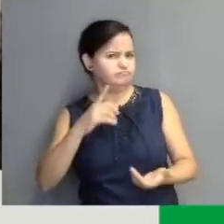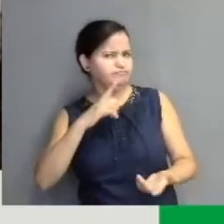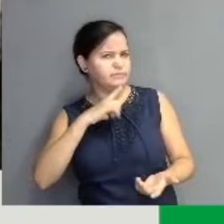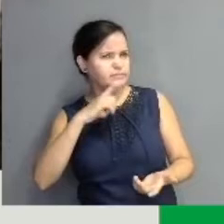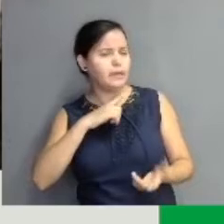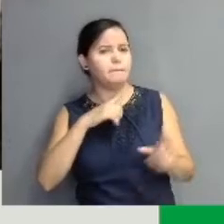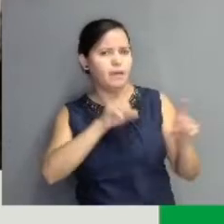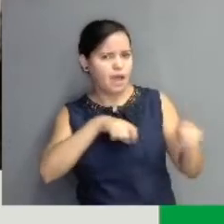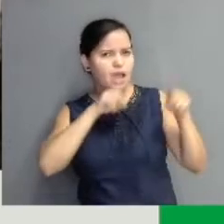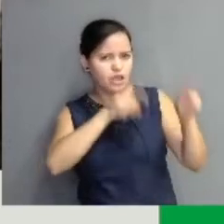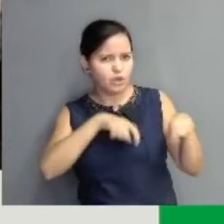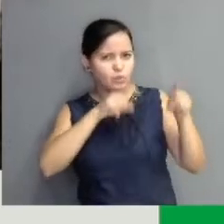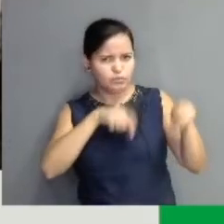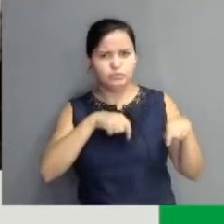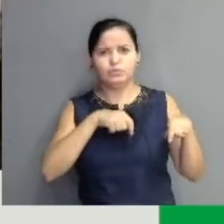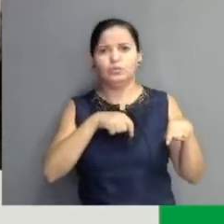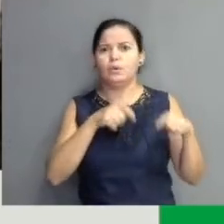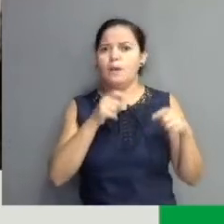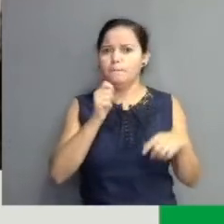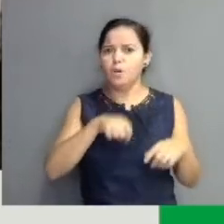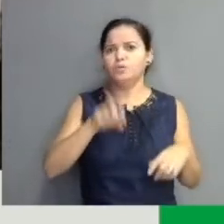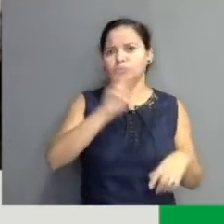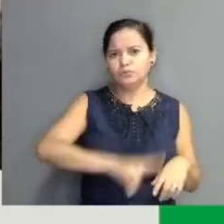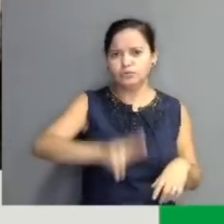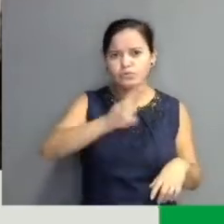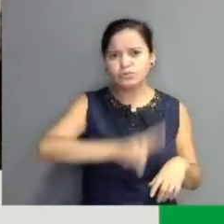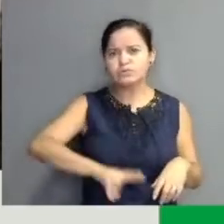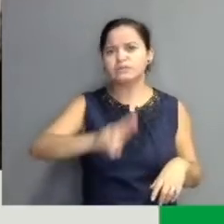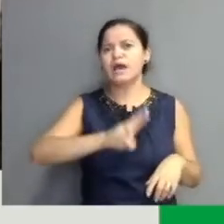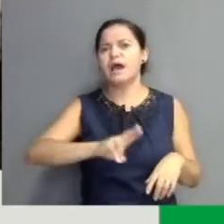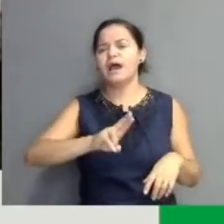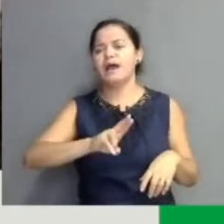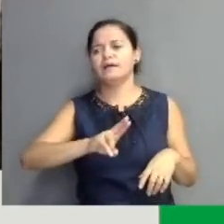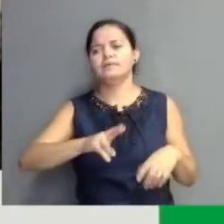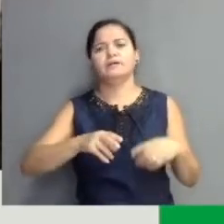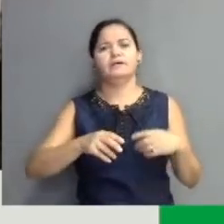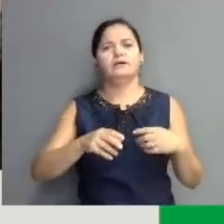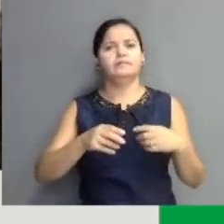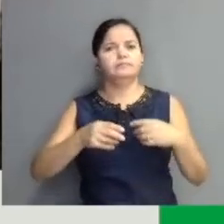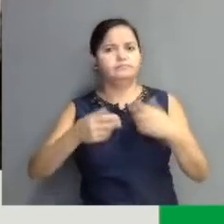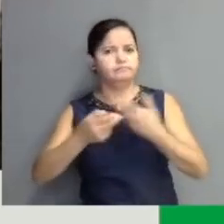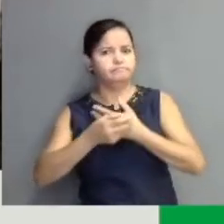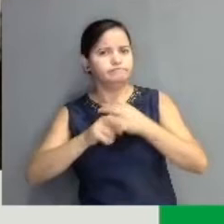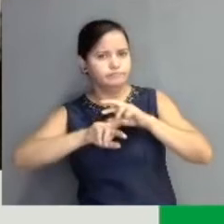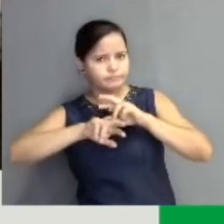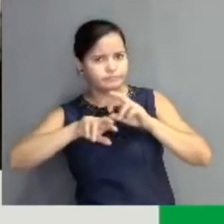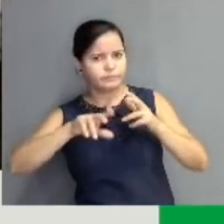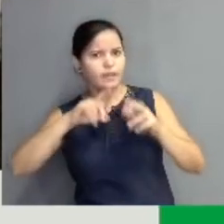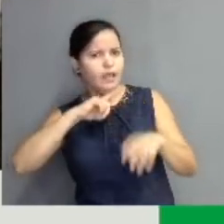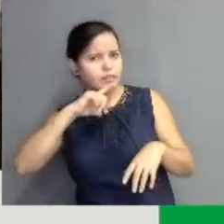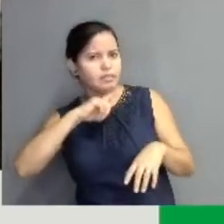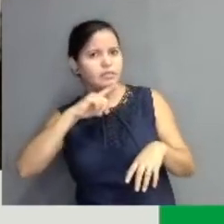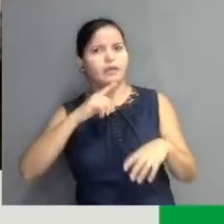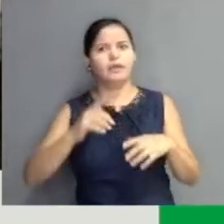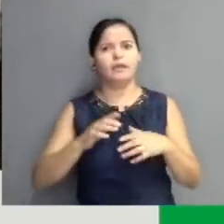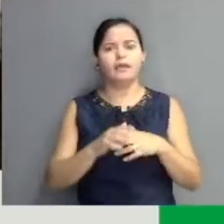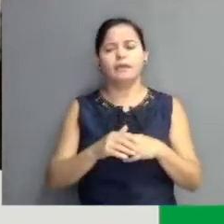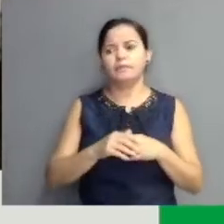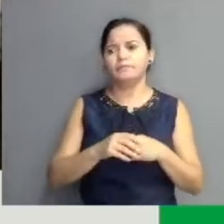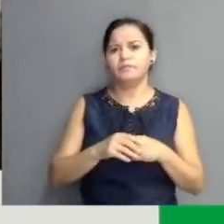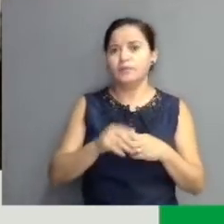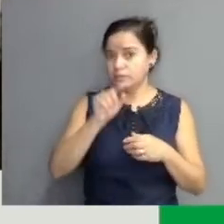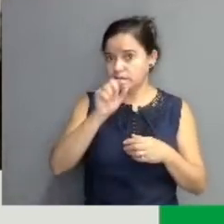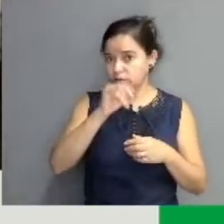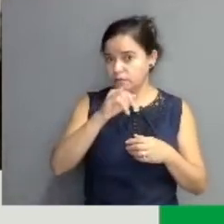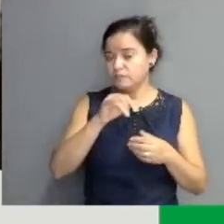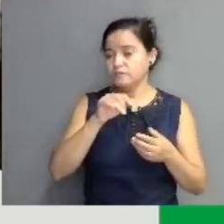agricultura, principalmente a agricultura doméstica, uma agricultura que ela não é de grande escala, mas só o fato de você